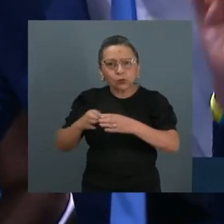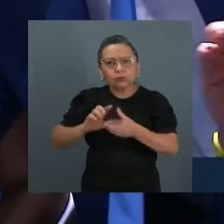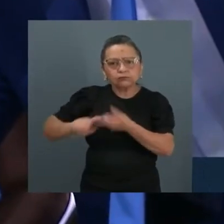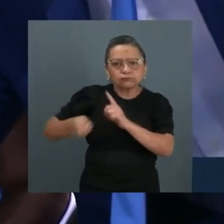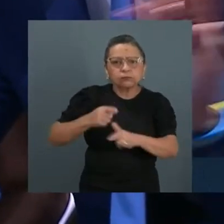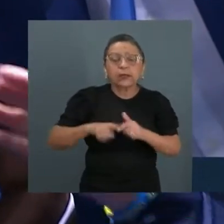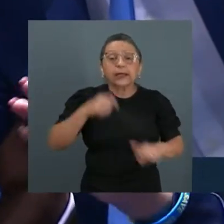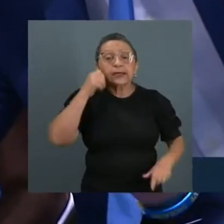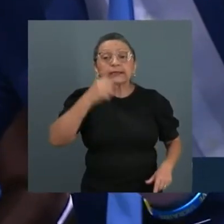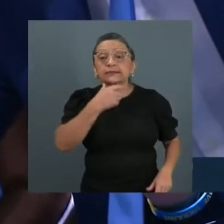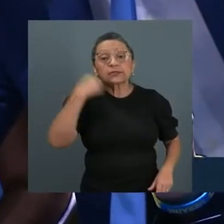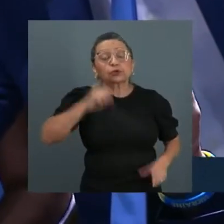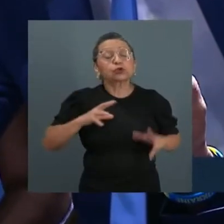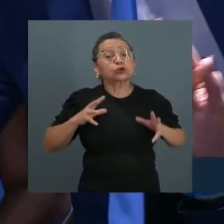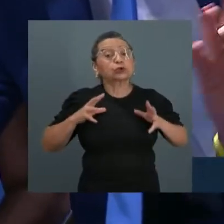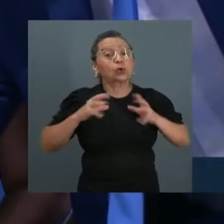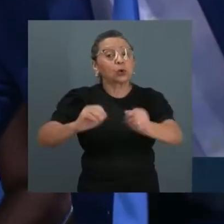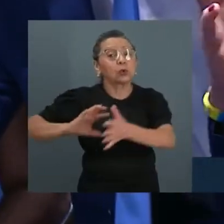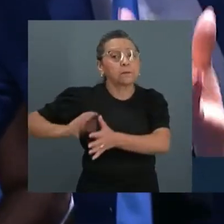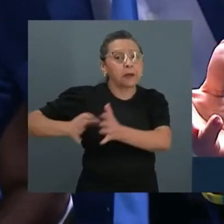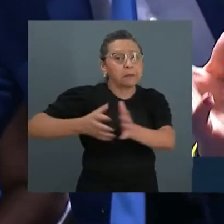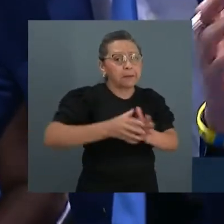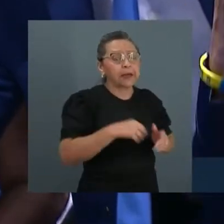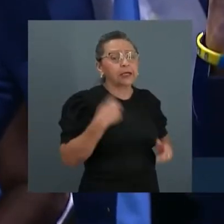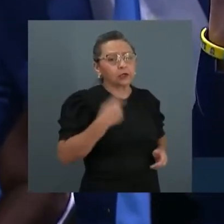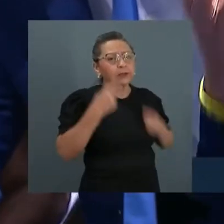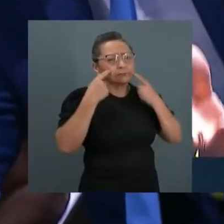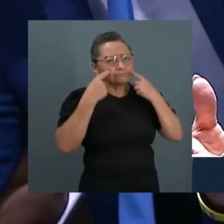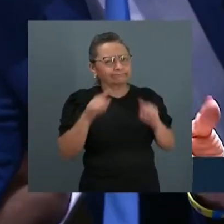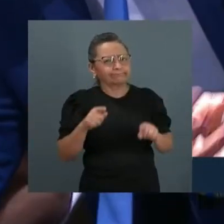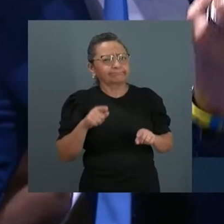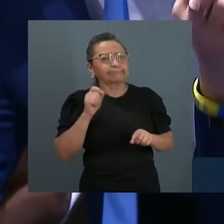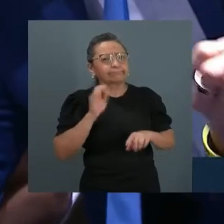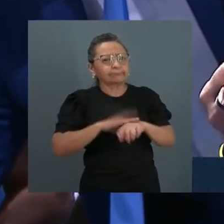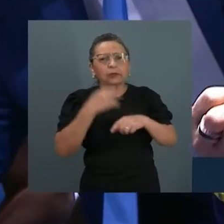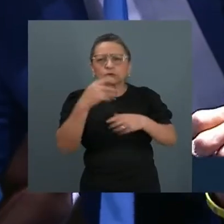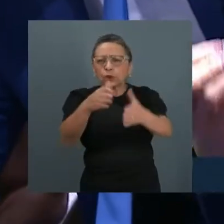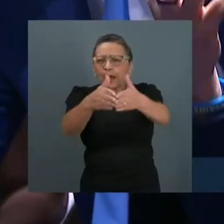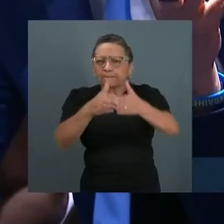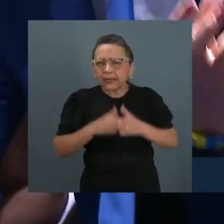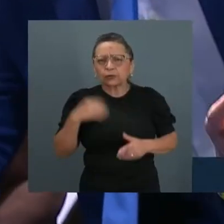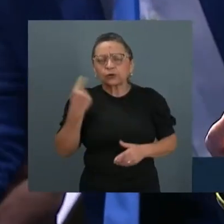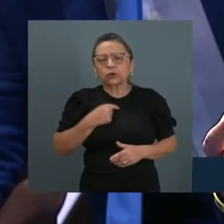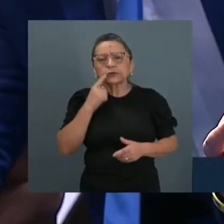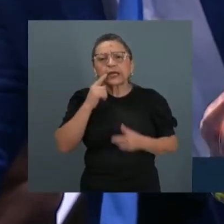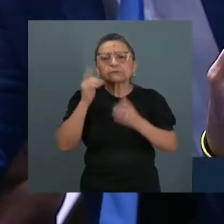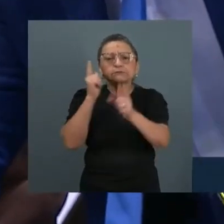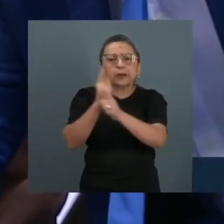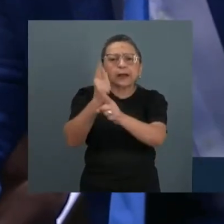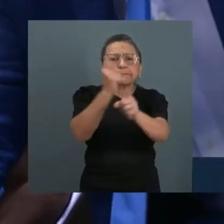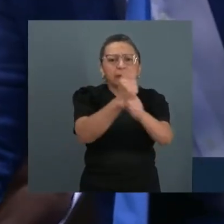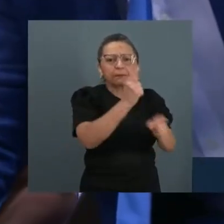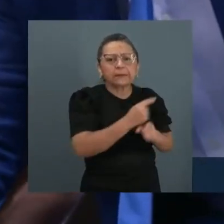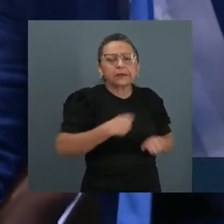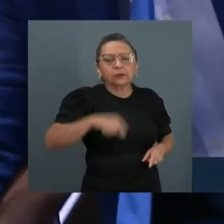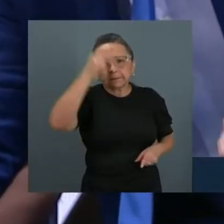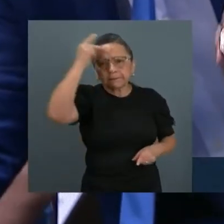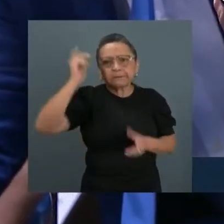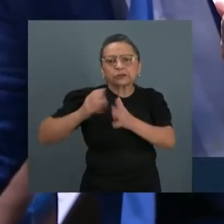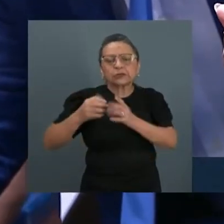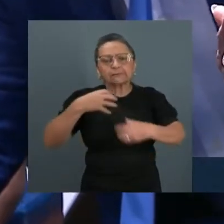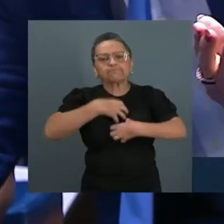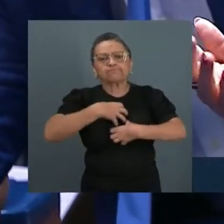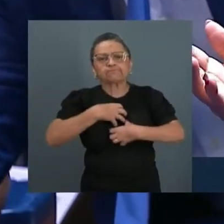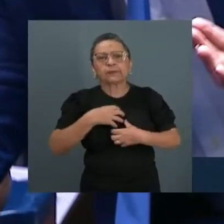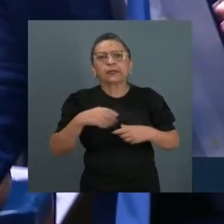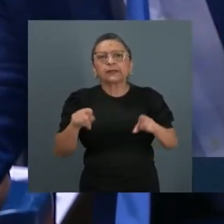são senadores de todos os partidos. Nós estamos vendo que o seu apelo, o nosso apelo, está encontrando eco em todos os partidos.